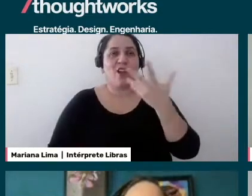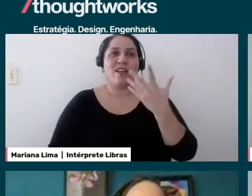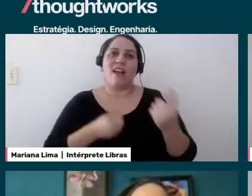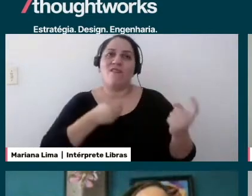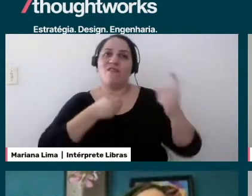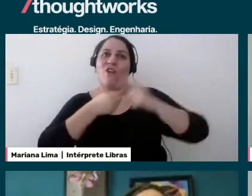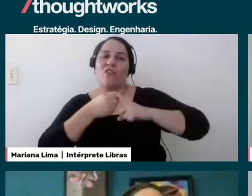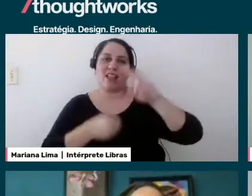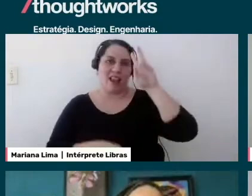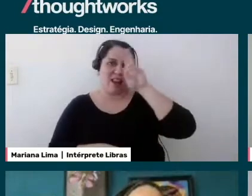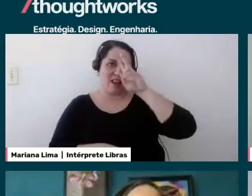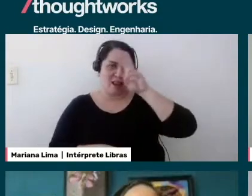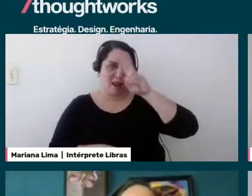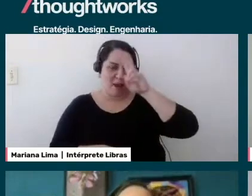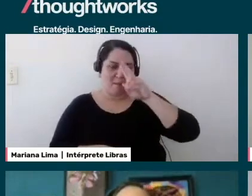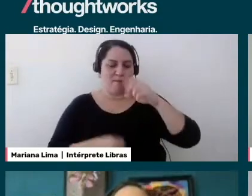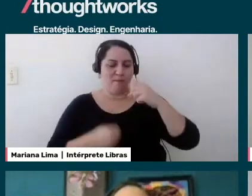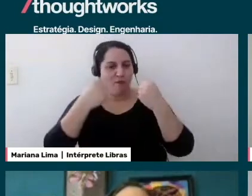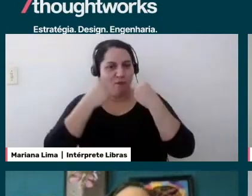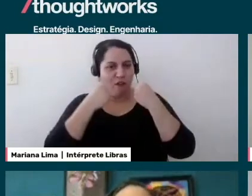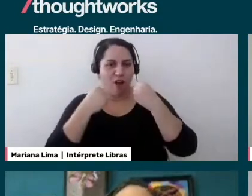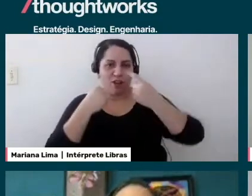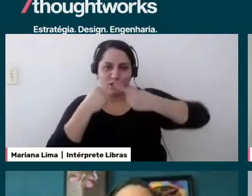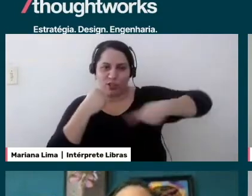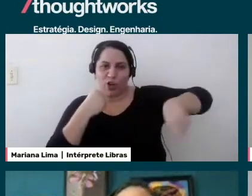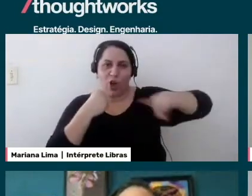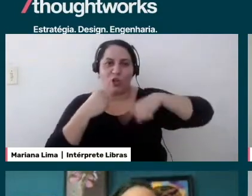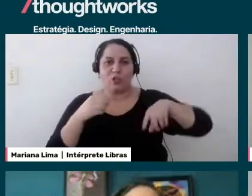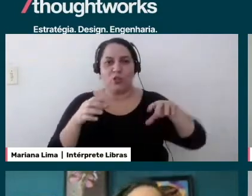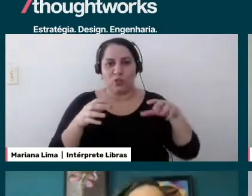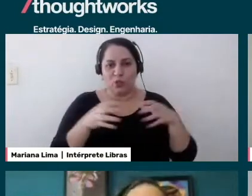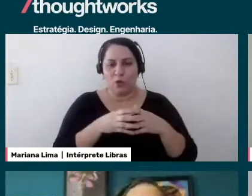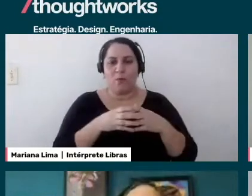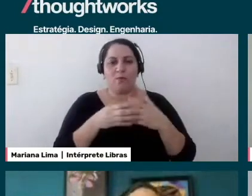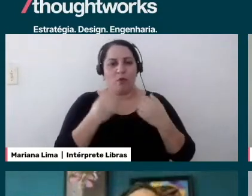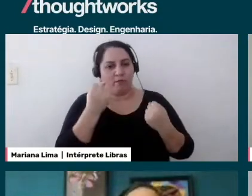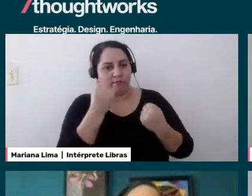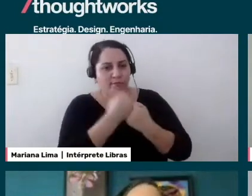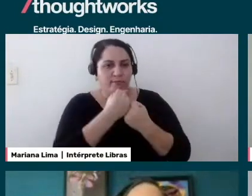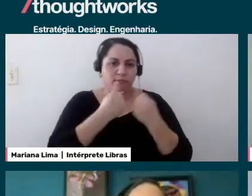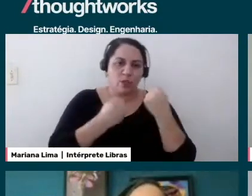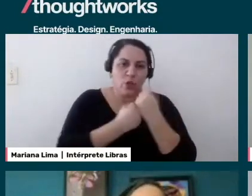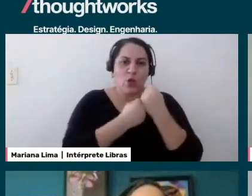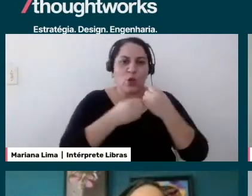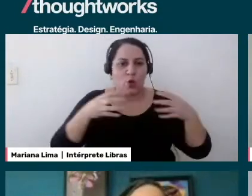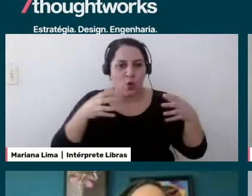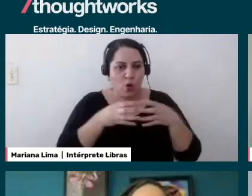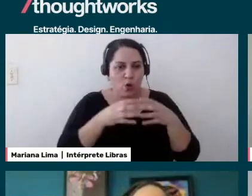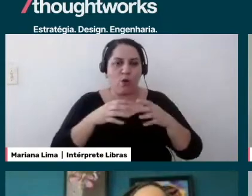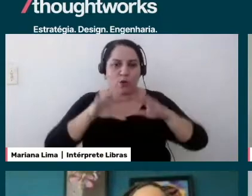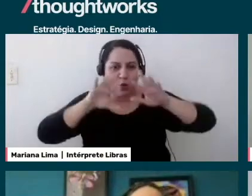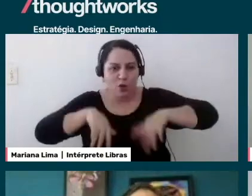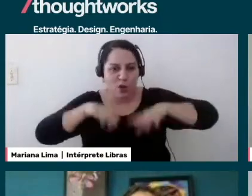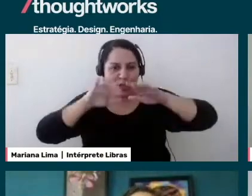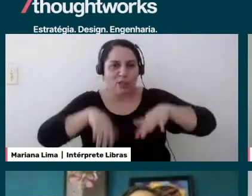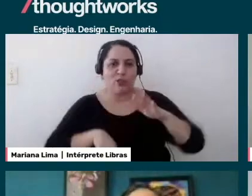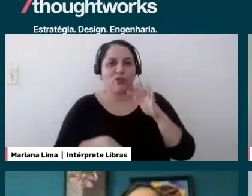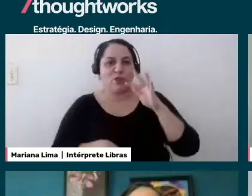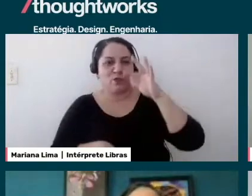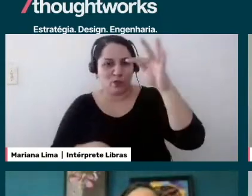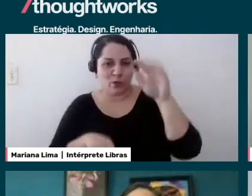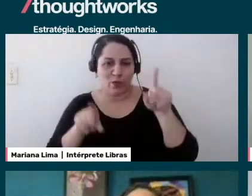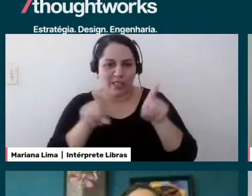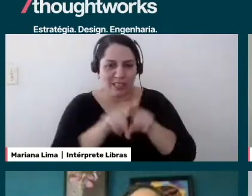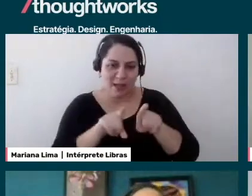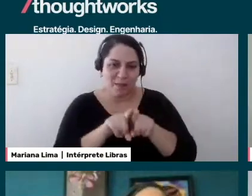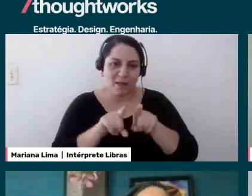história, a potência também desse grupo para estar construindo e codando o futuro também. Quando a gente olha,